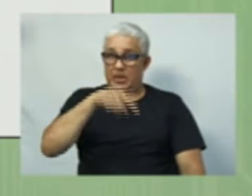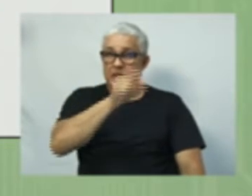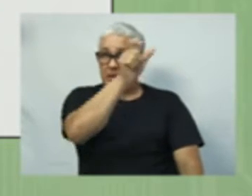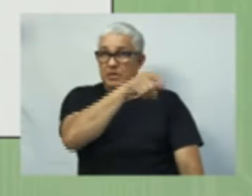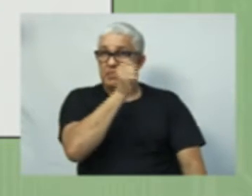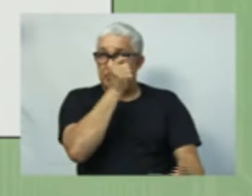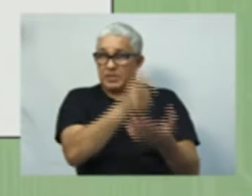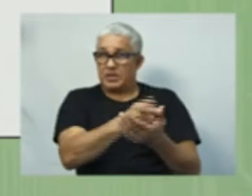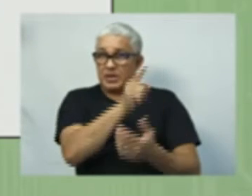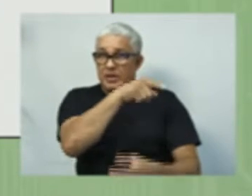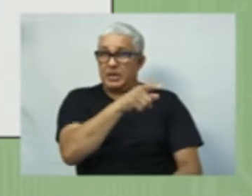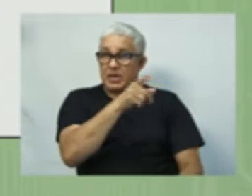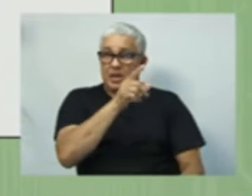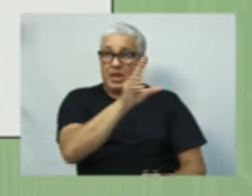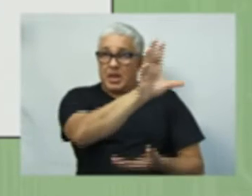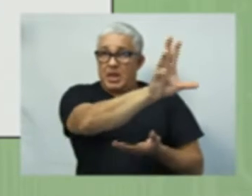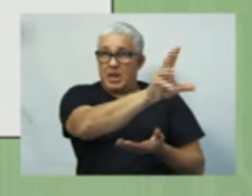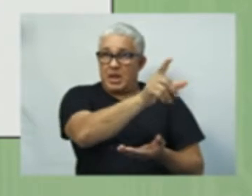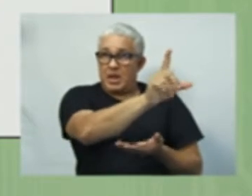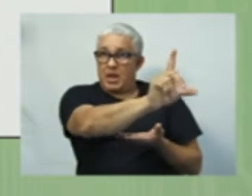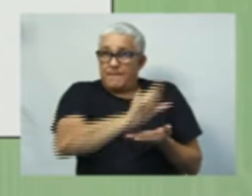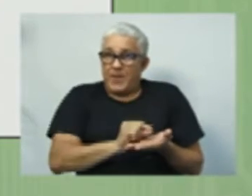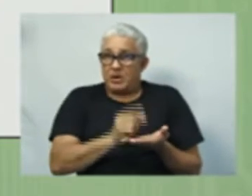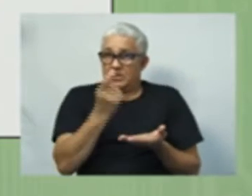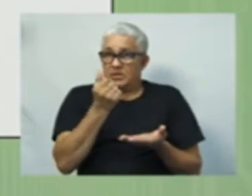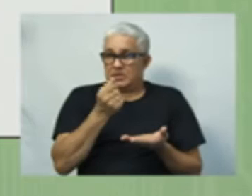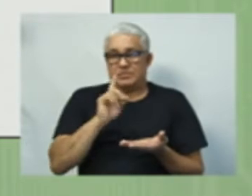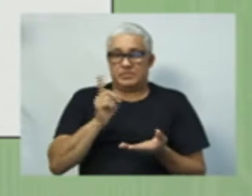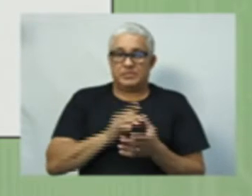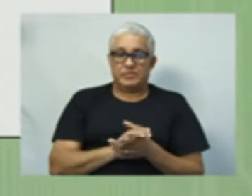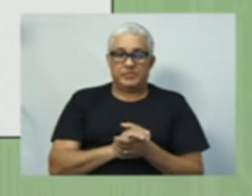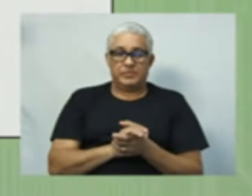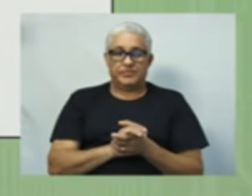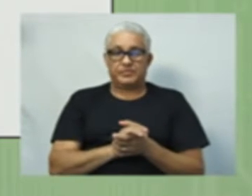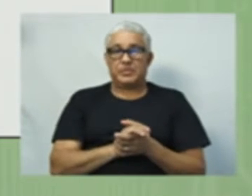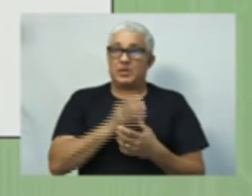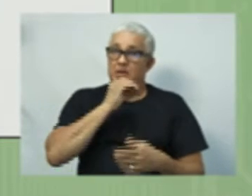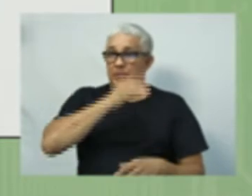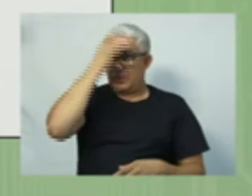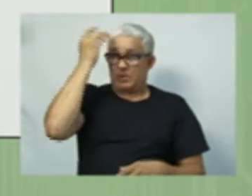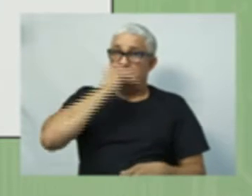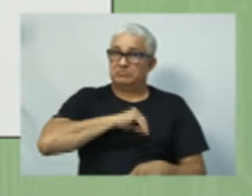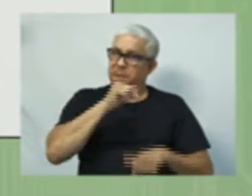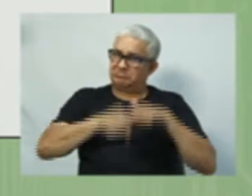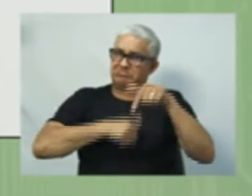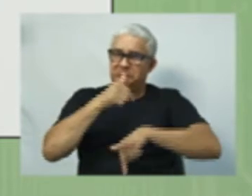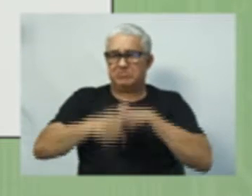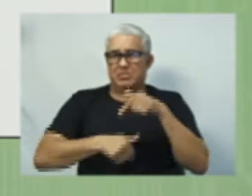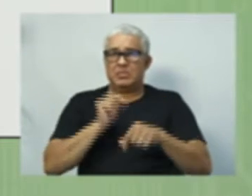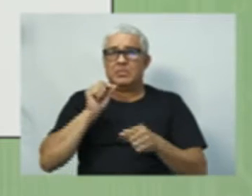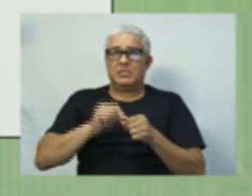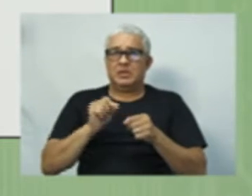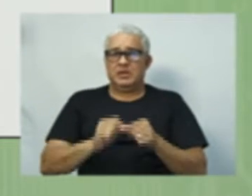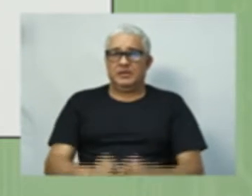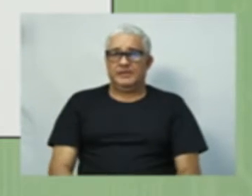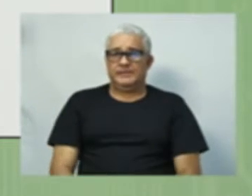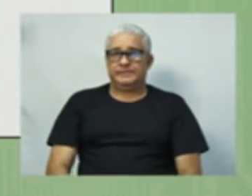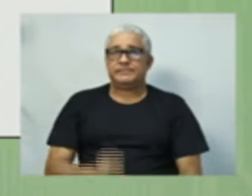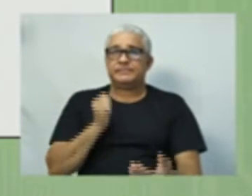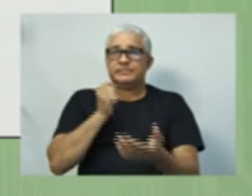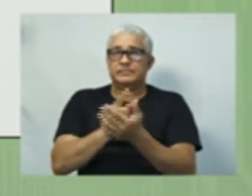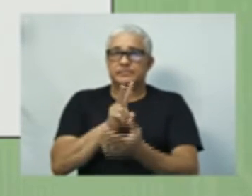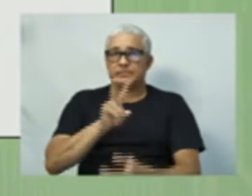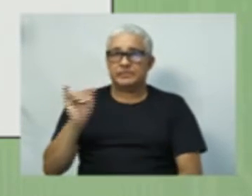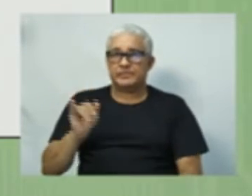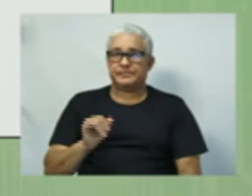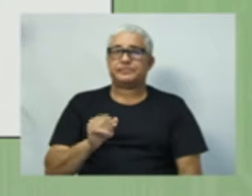que vai arrecadar o dinheiro e ir lá por dinheiro. Como a senhora falou, o assalariado, ou a pessoa que trabalha, ela faz o quê? Ela vai pagar